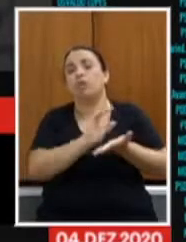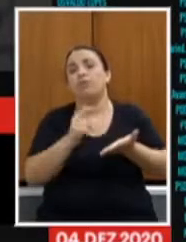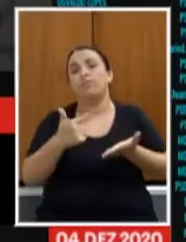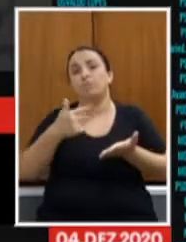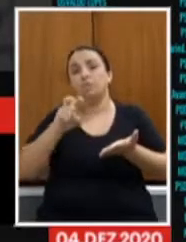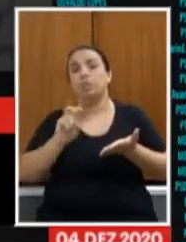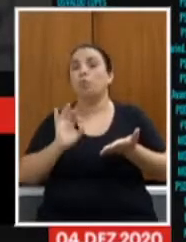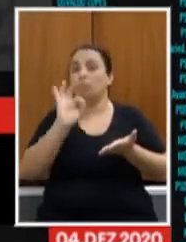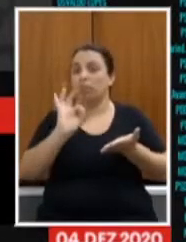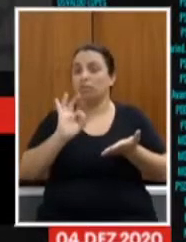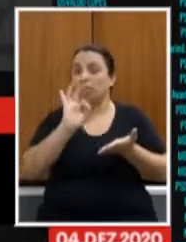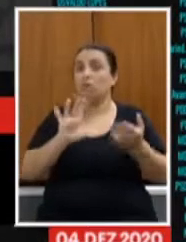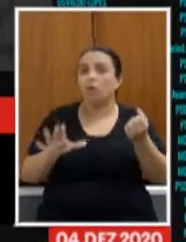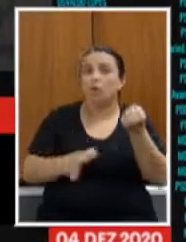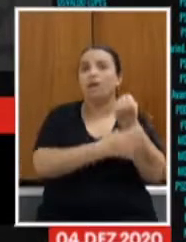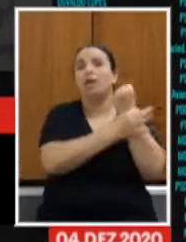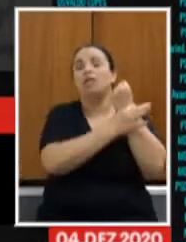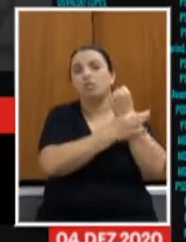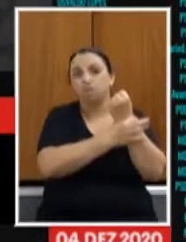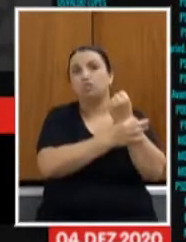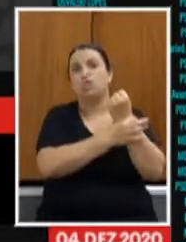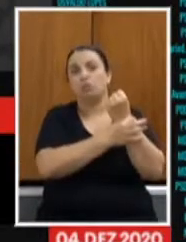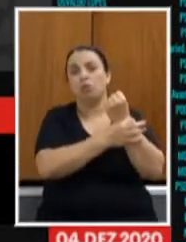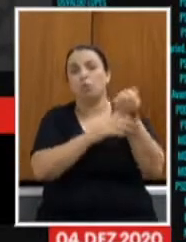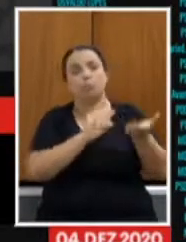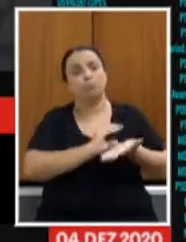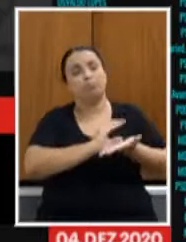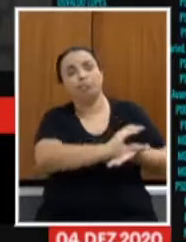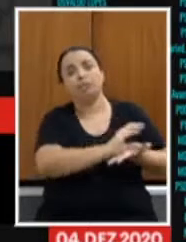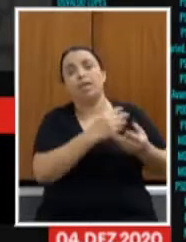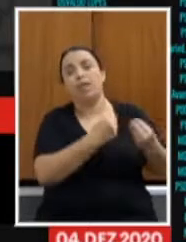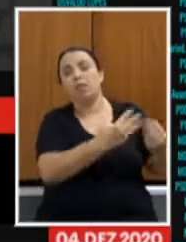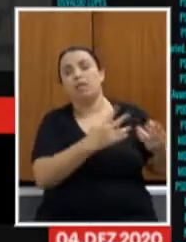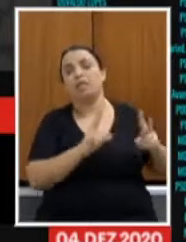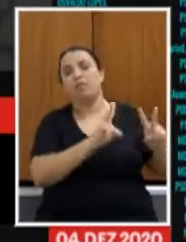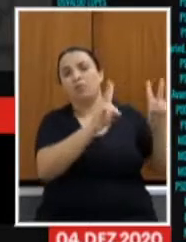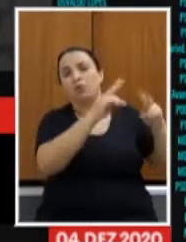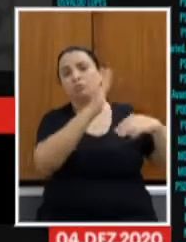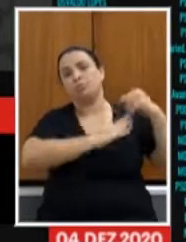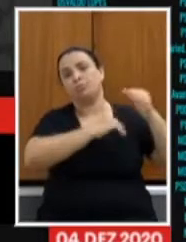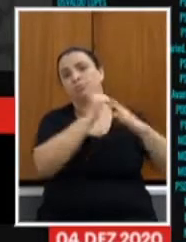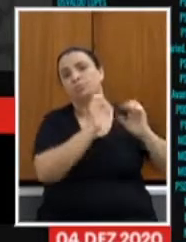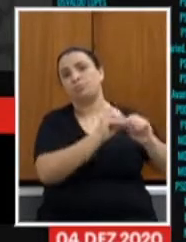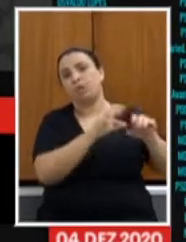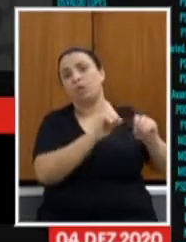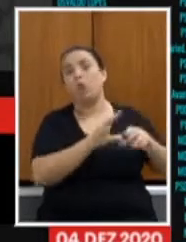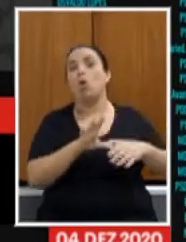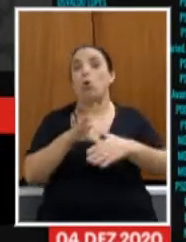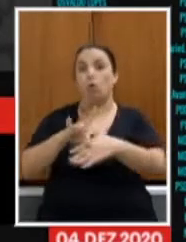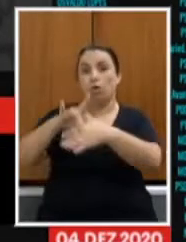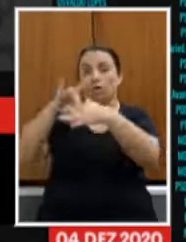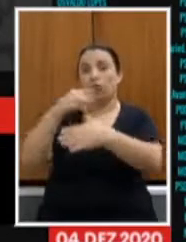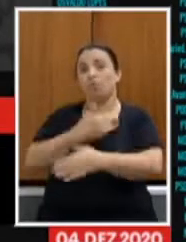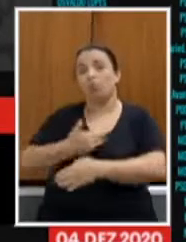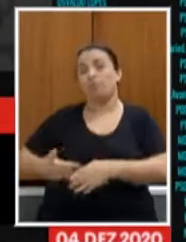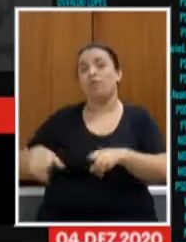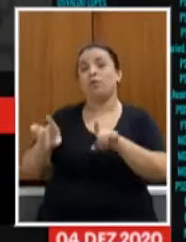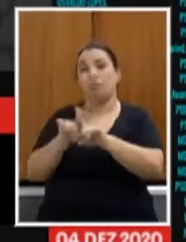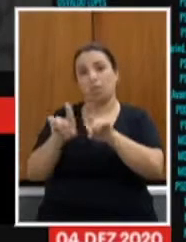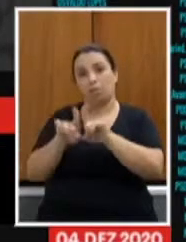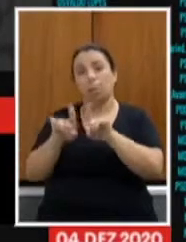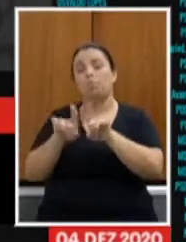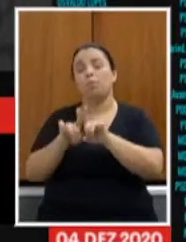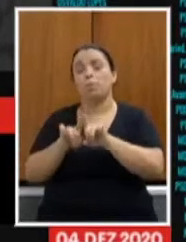educação sejam garantidos recursos para essa valorização. O líder do governo, deputado Raul Belém, também